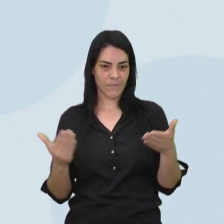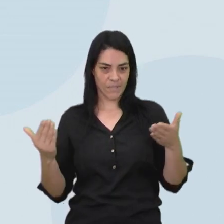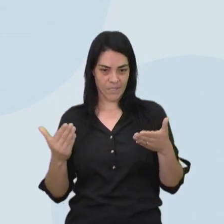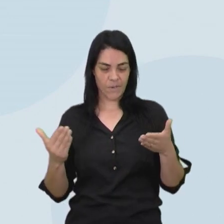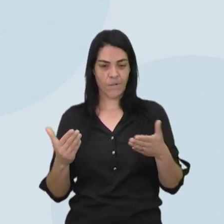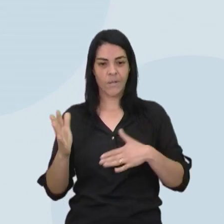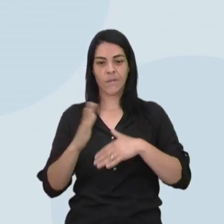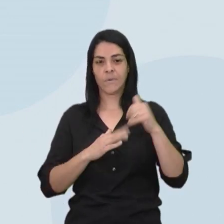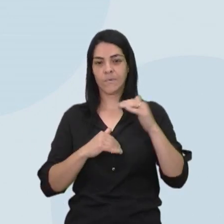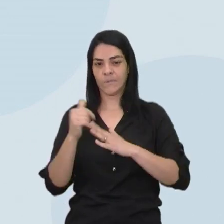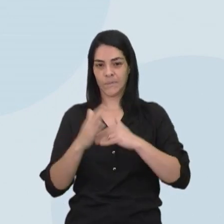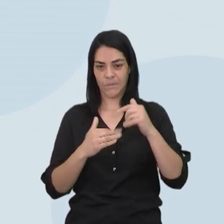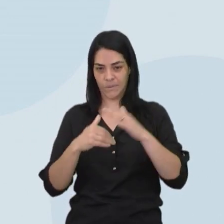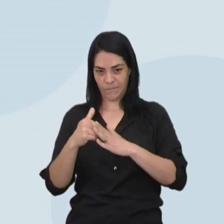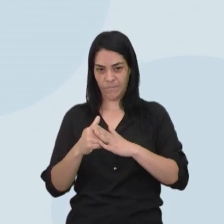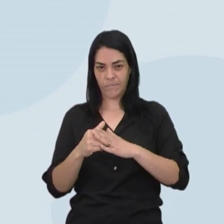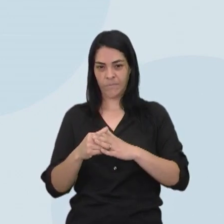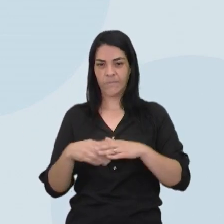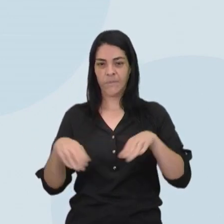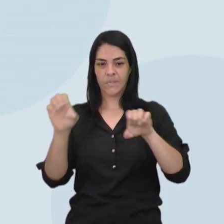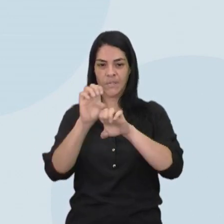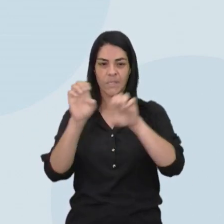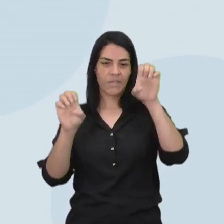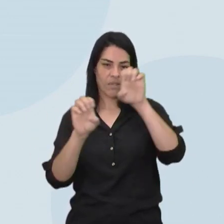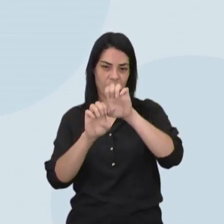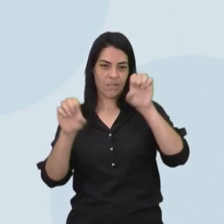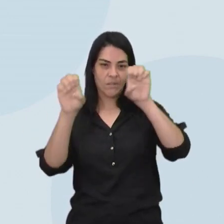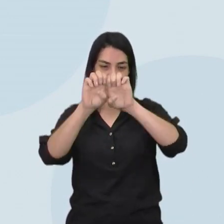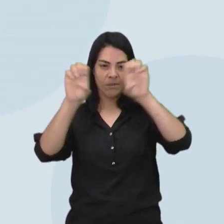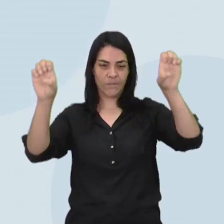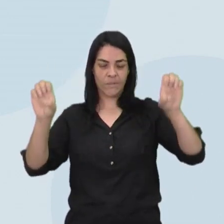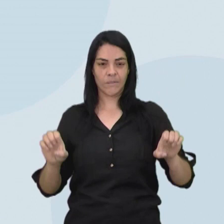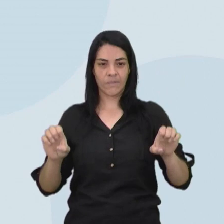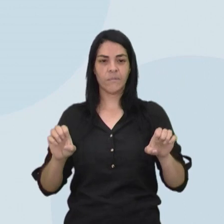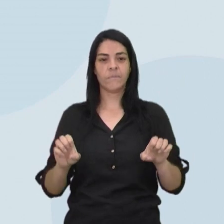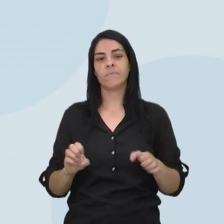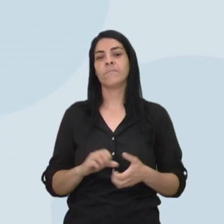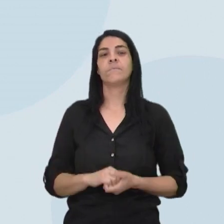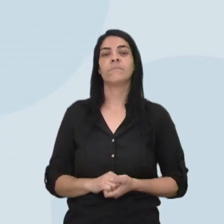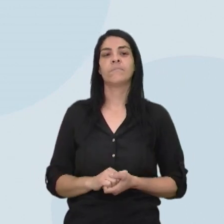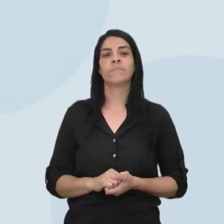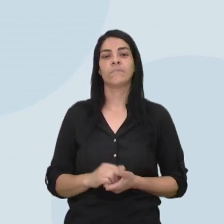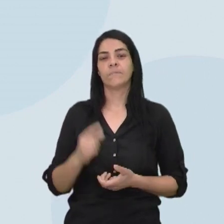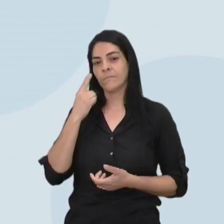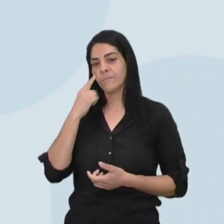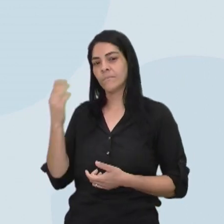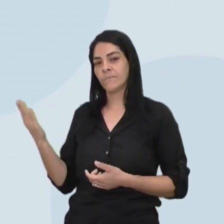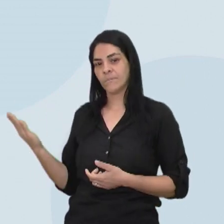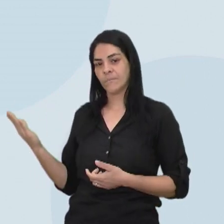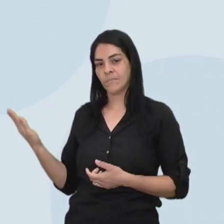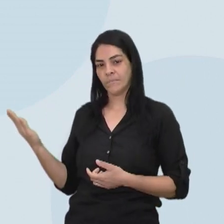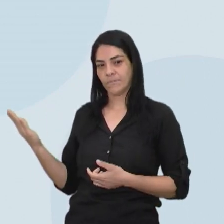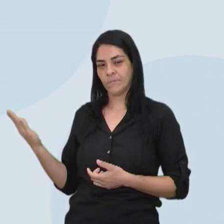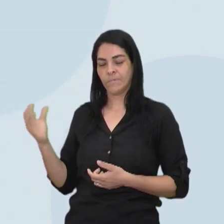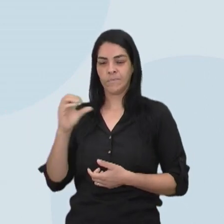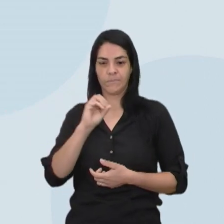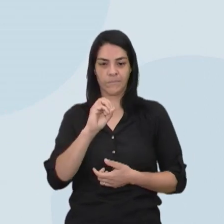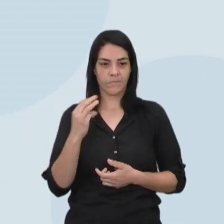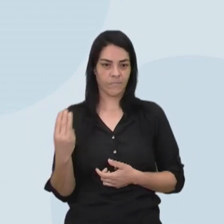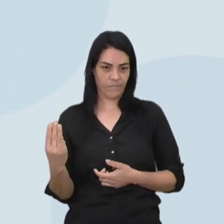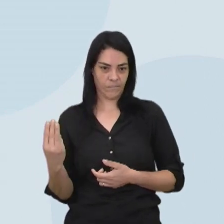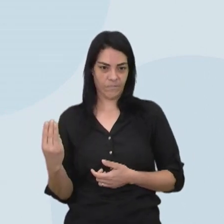nossas habilidades, os nossos eixos estruturantes, a gente vai ter a EM e F CNT